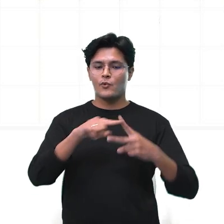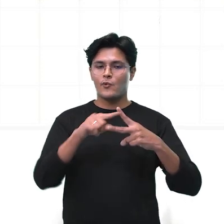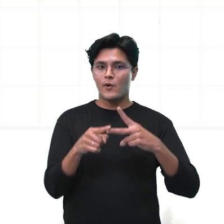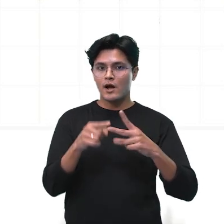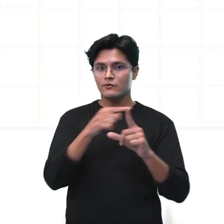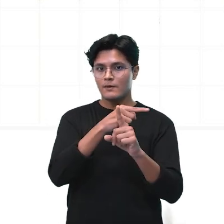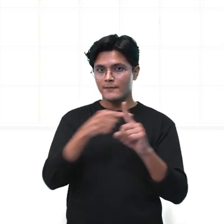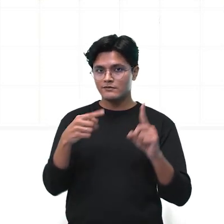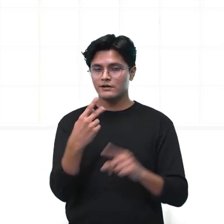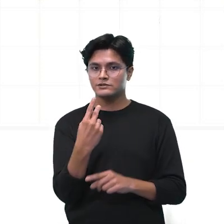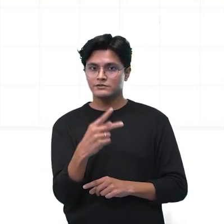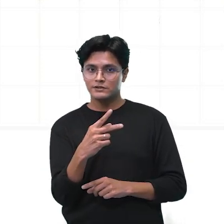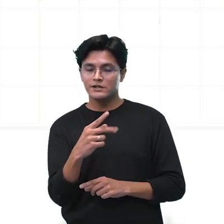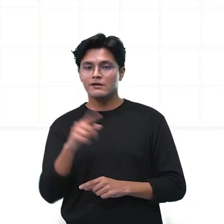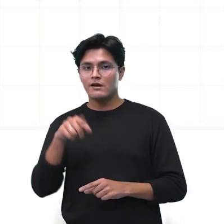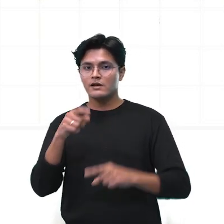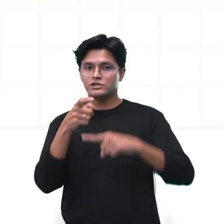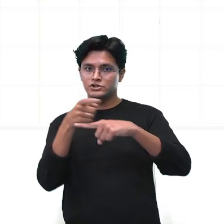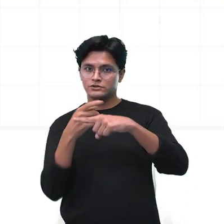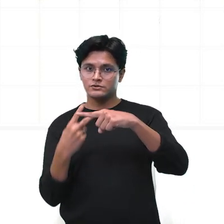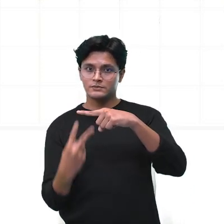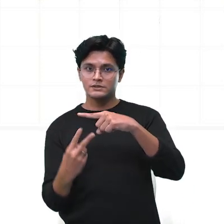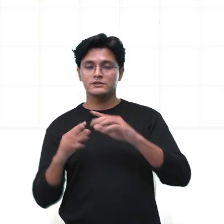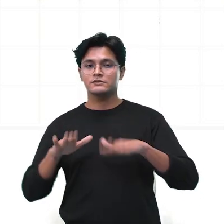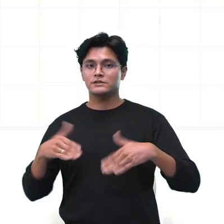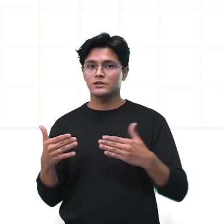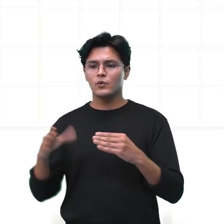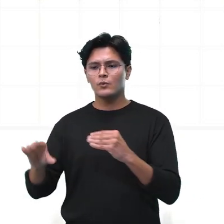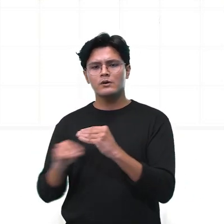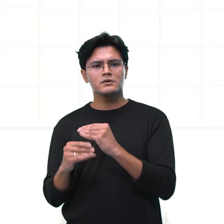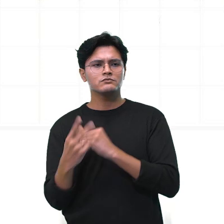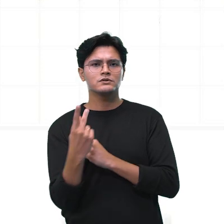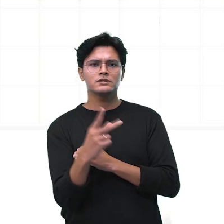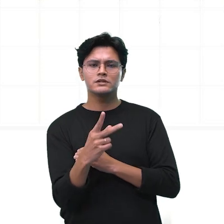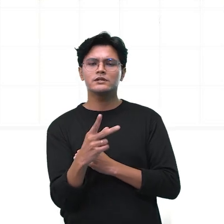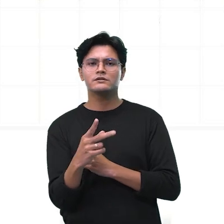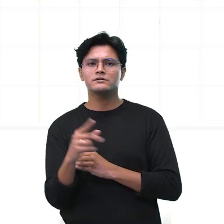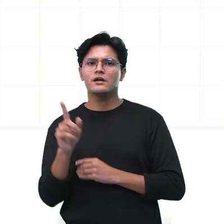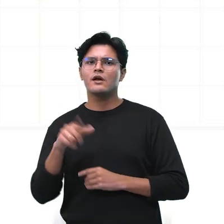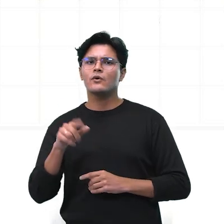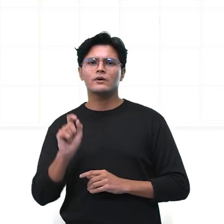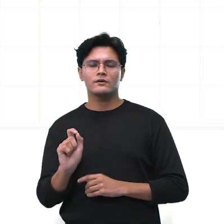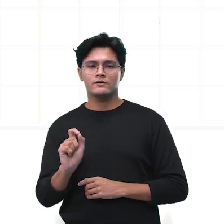é x sobre 2, o seu complemento